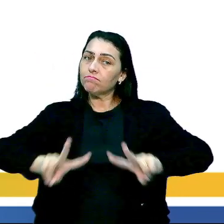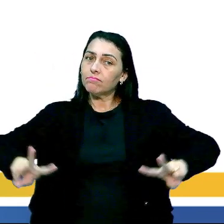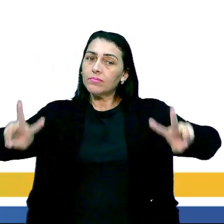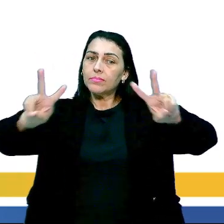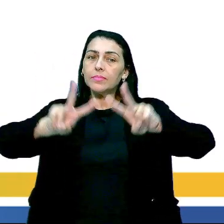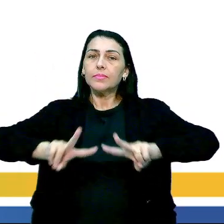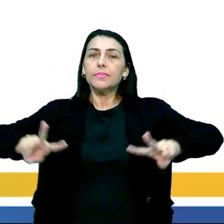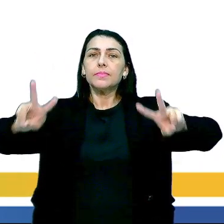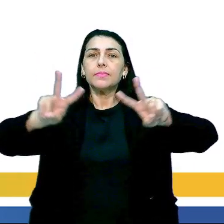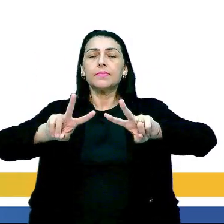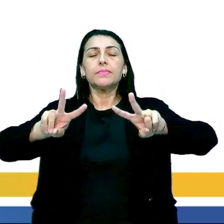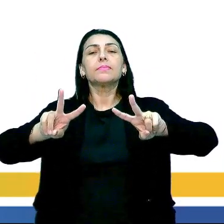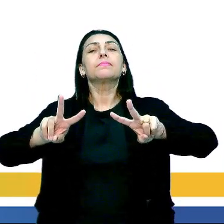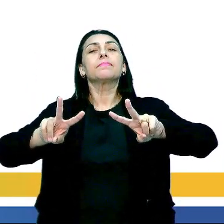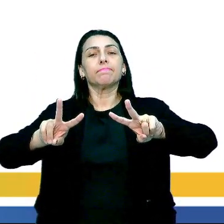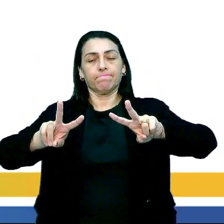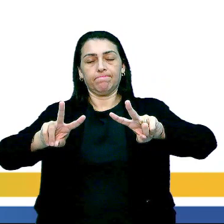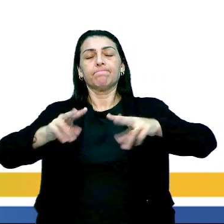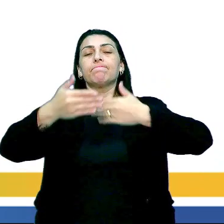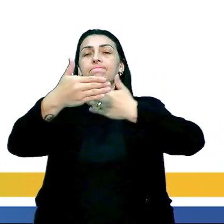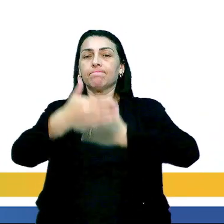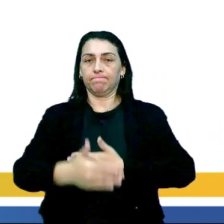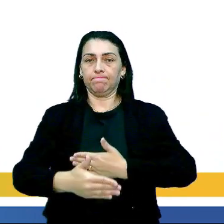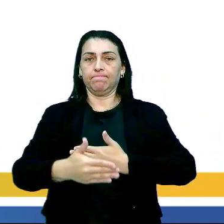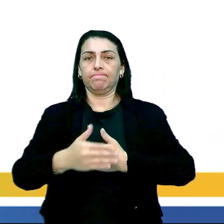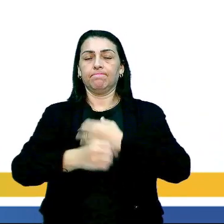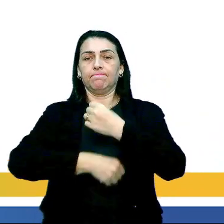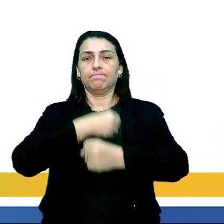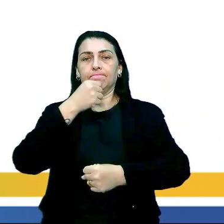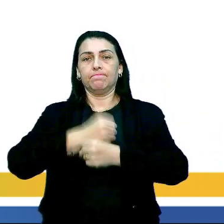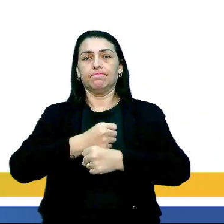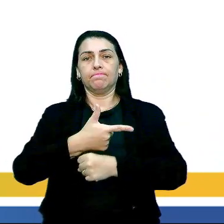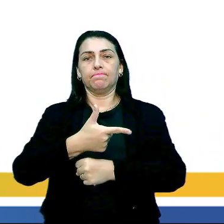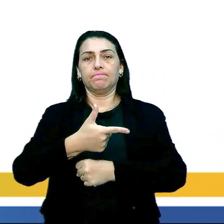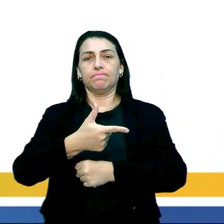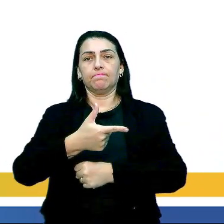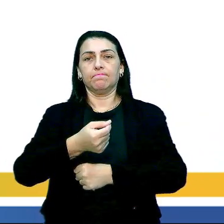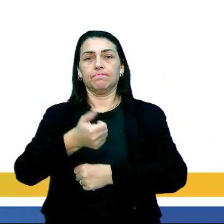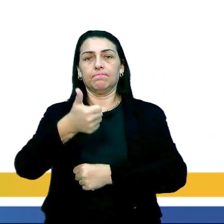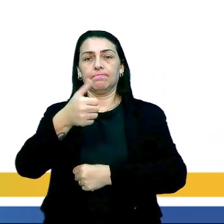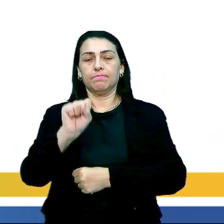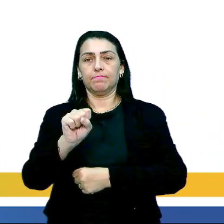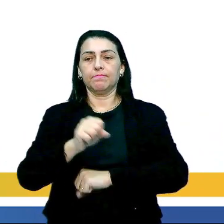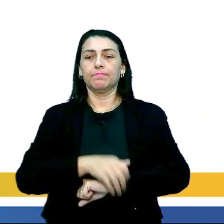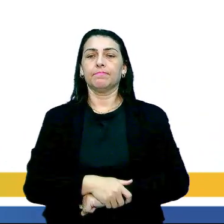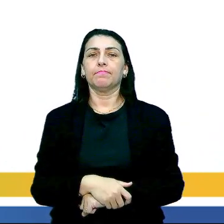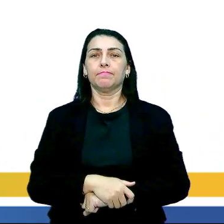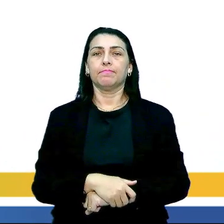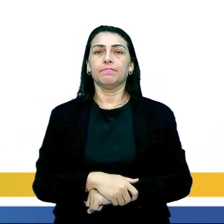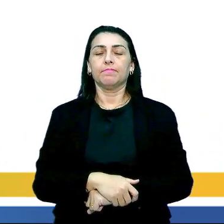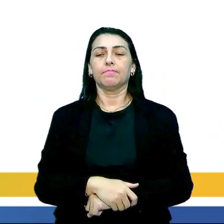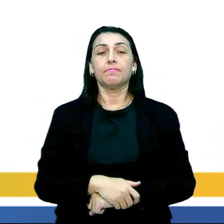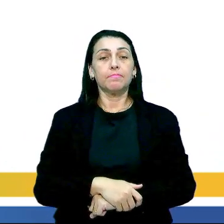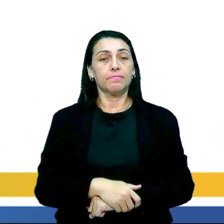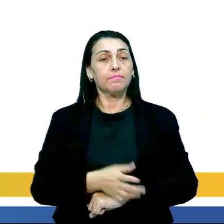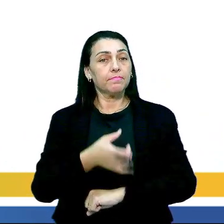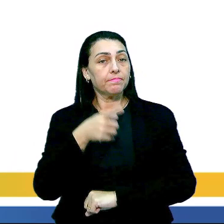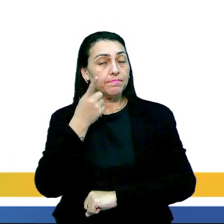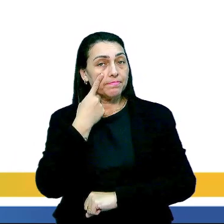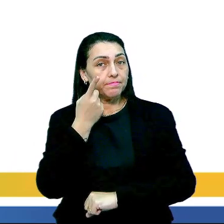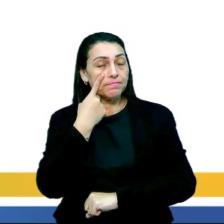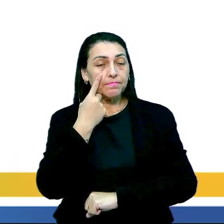visualizando, ela esteve na prova do Enem do ano de 2018. Então, ouçam com